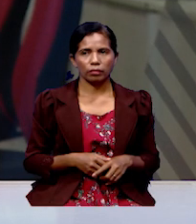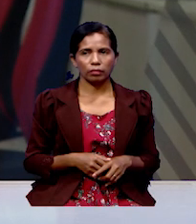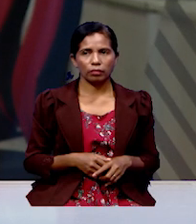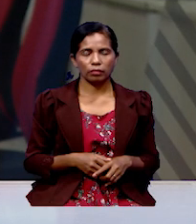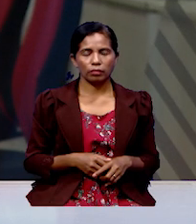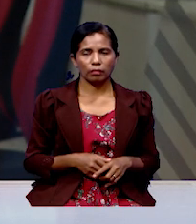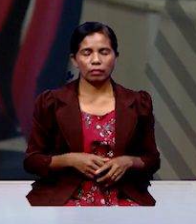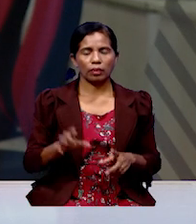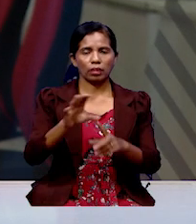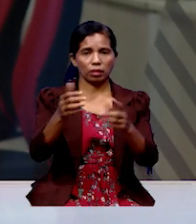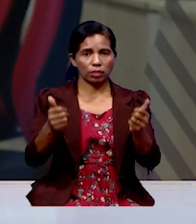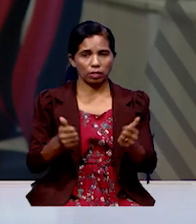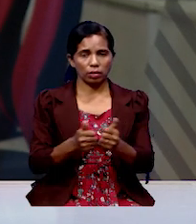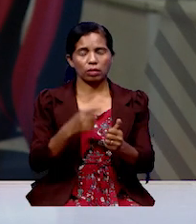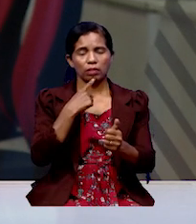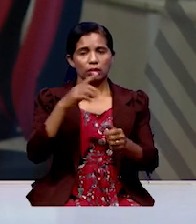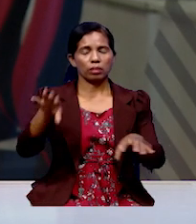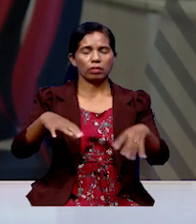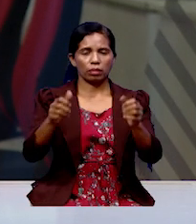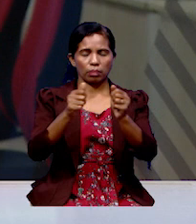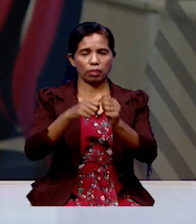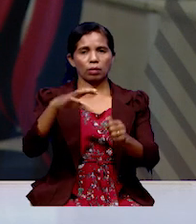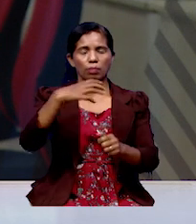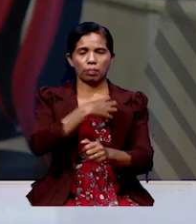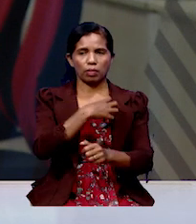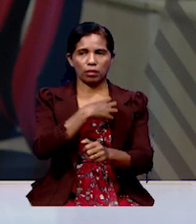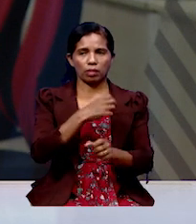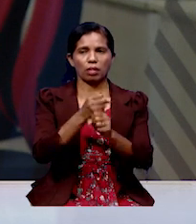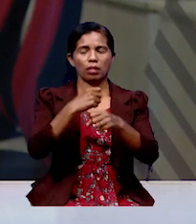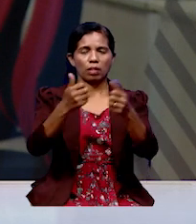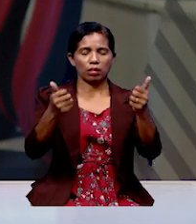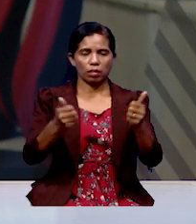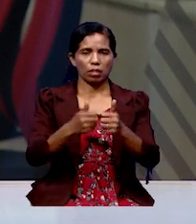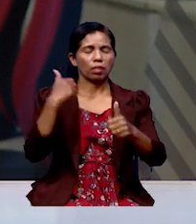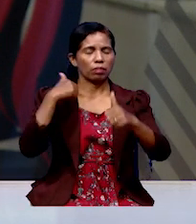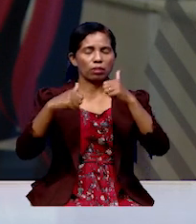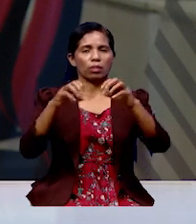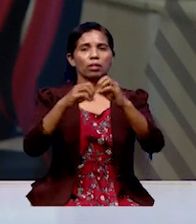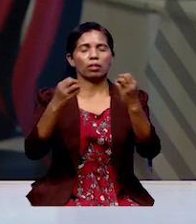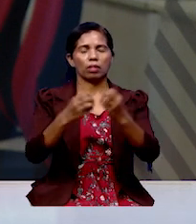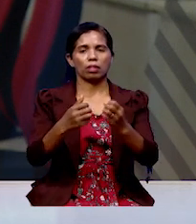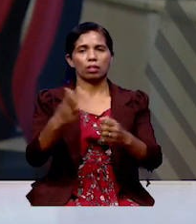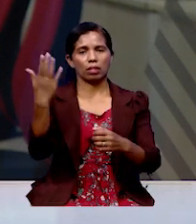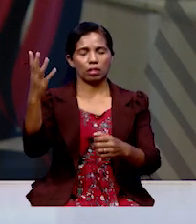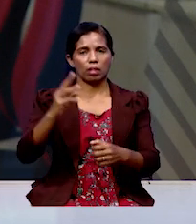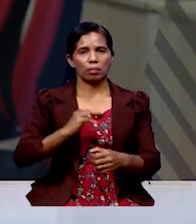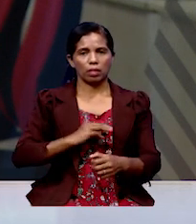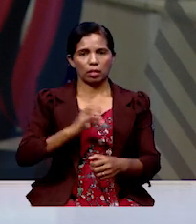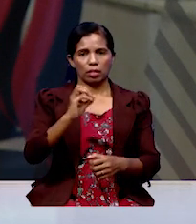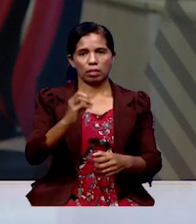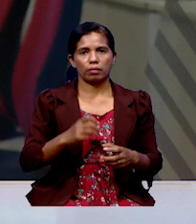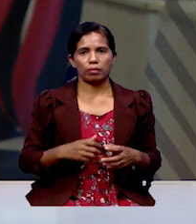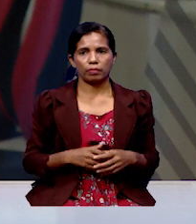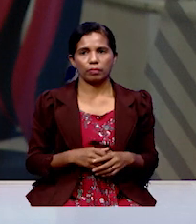Autoridade de local Serviço Remoto Copenitelli reativa a atividade da Organização Artes Marciais IHA Metinaru.